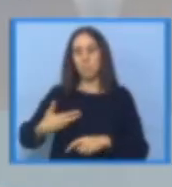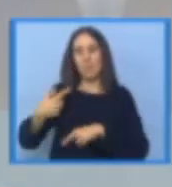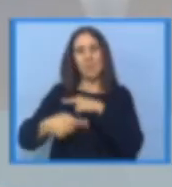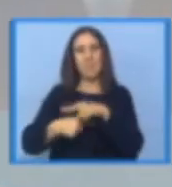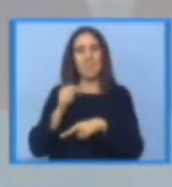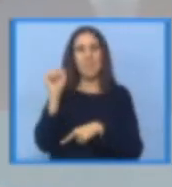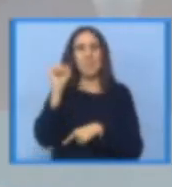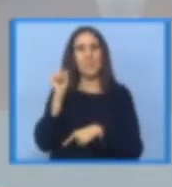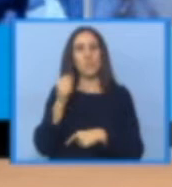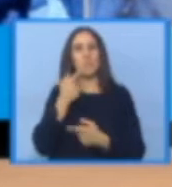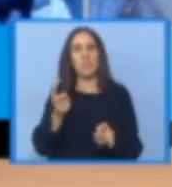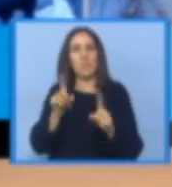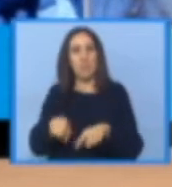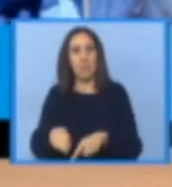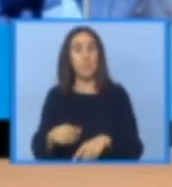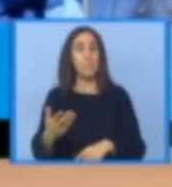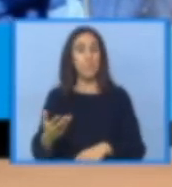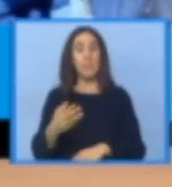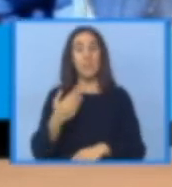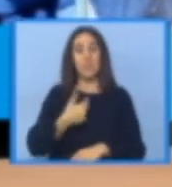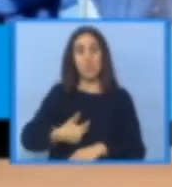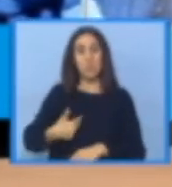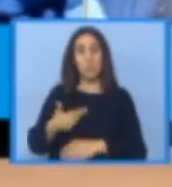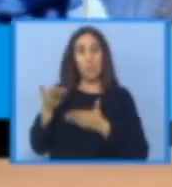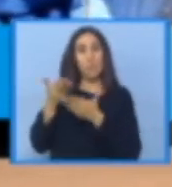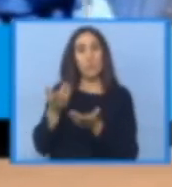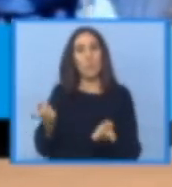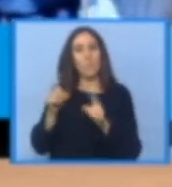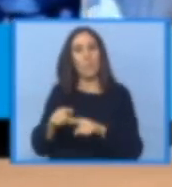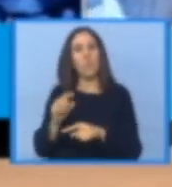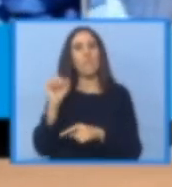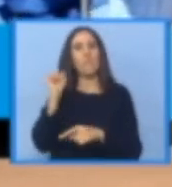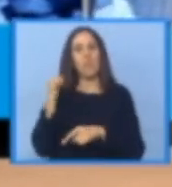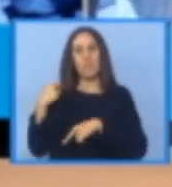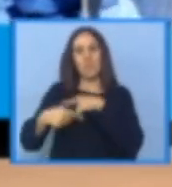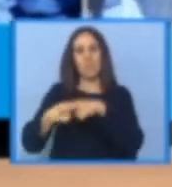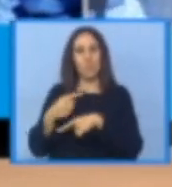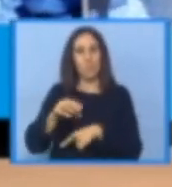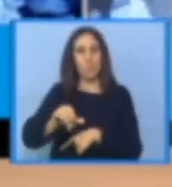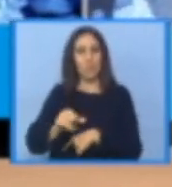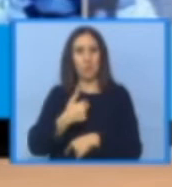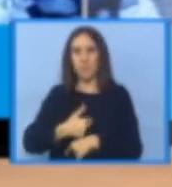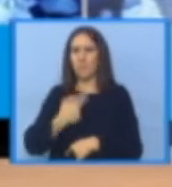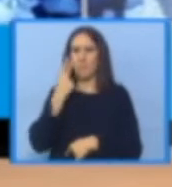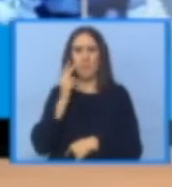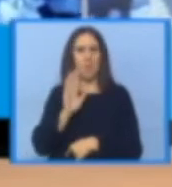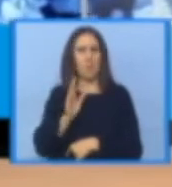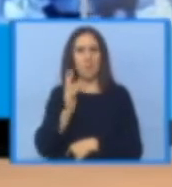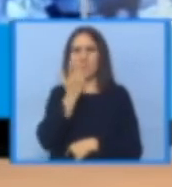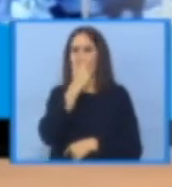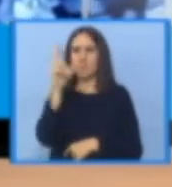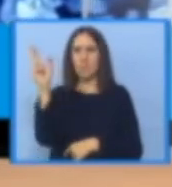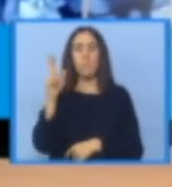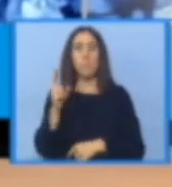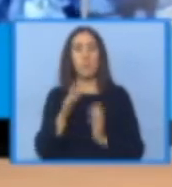é com esta vontade de ajudar os cristãos a voltarem às suas raízes, a voltarem ao local onde os cristãos sempre viveram, porque na Bíblia,